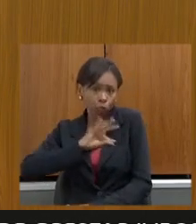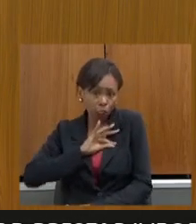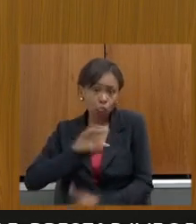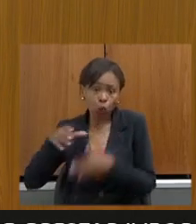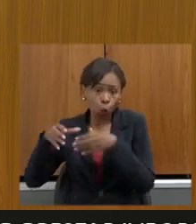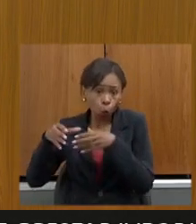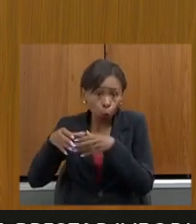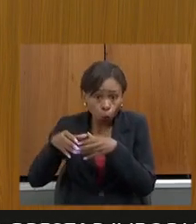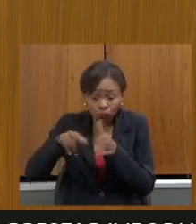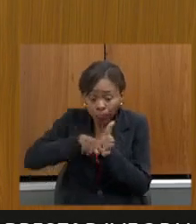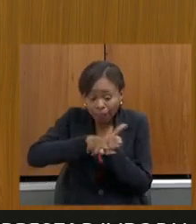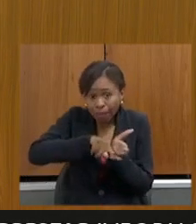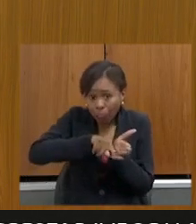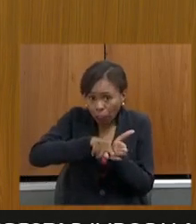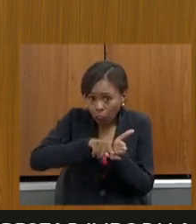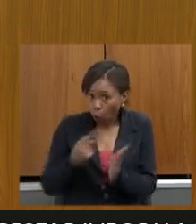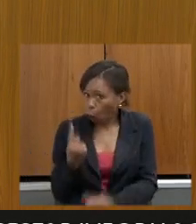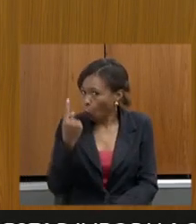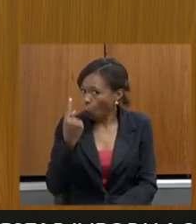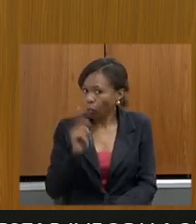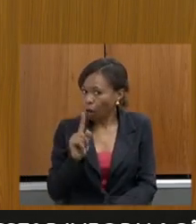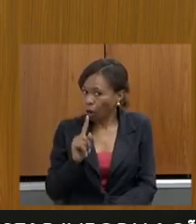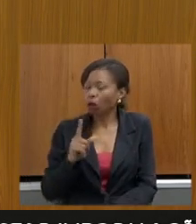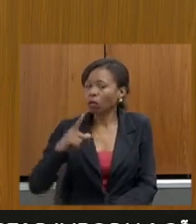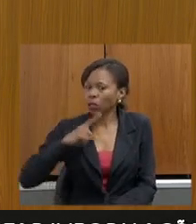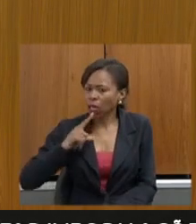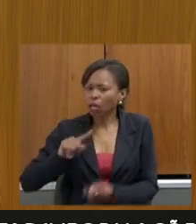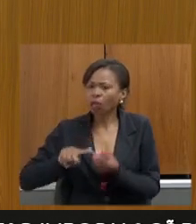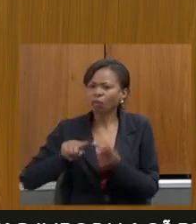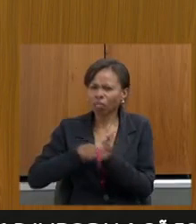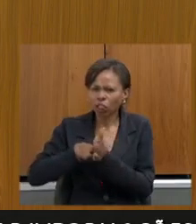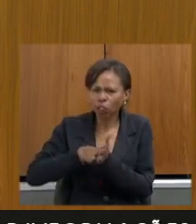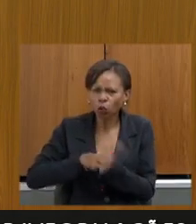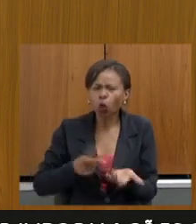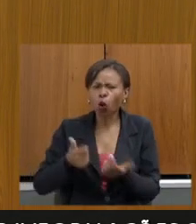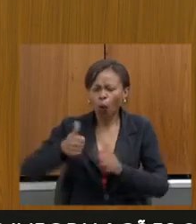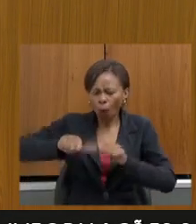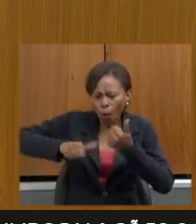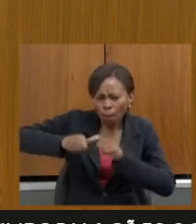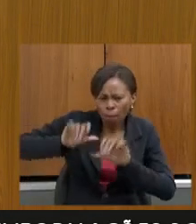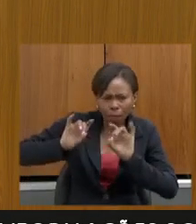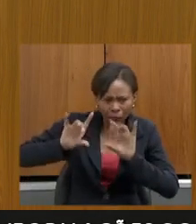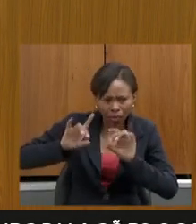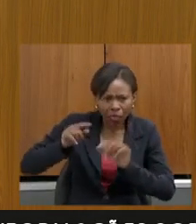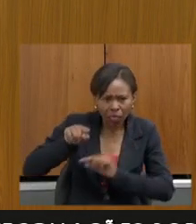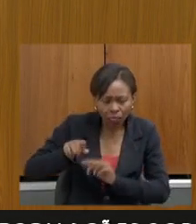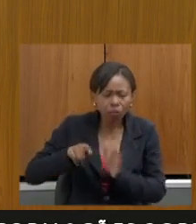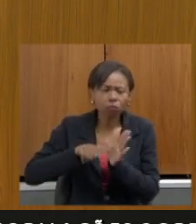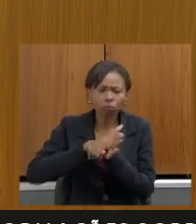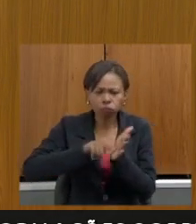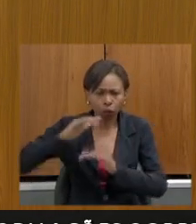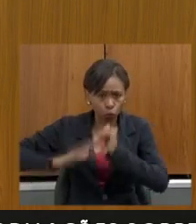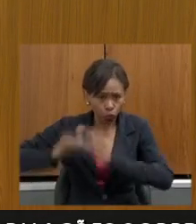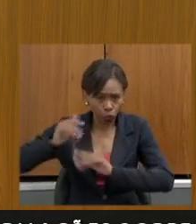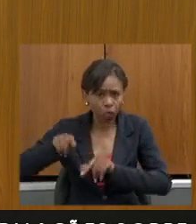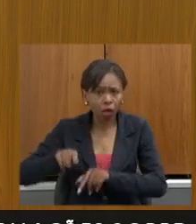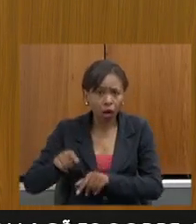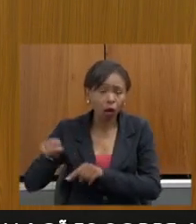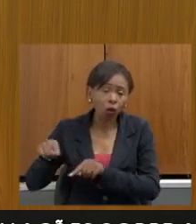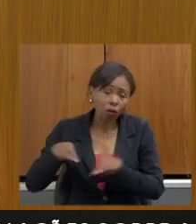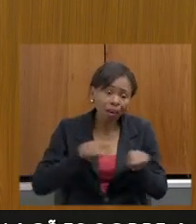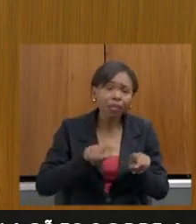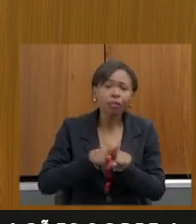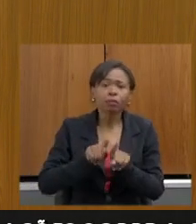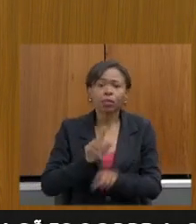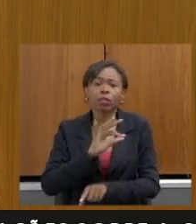equipe de investigação não é só o perito criminal é também investigador de polícia e não raro a presença também é necessário ali do